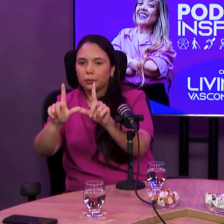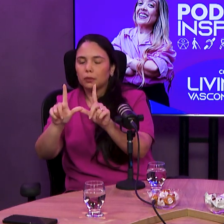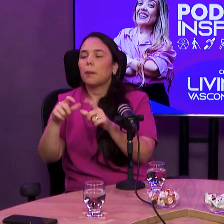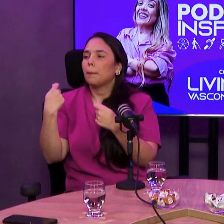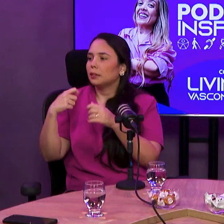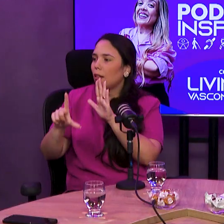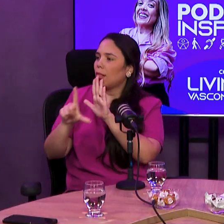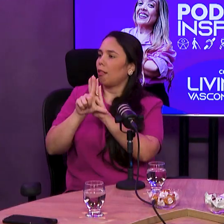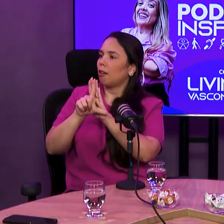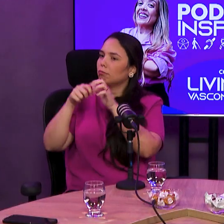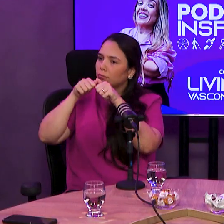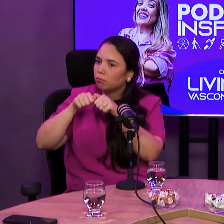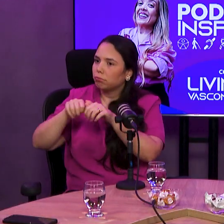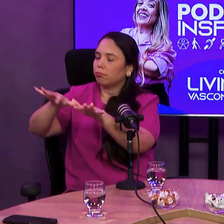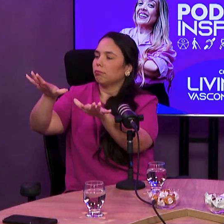barreiras.